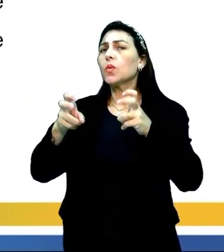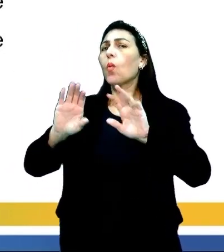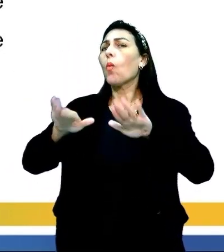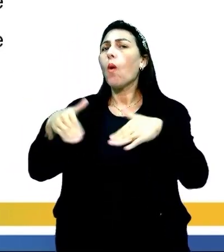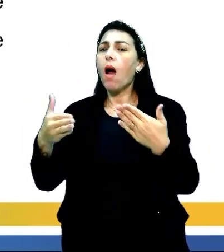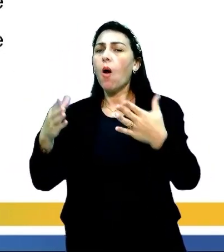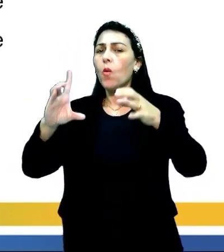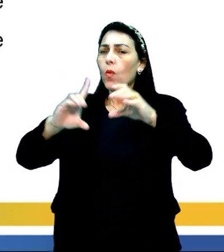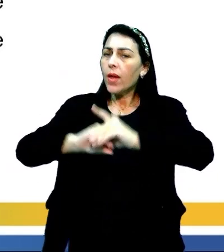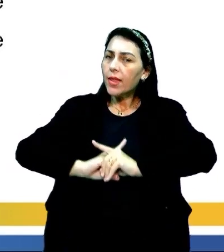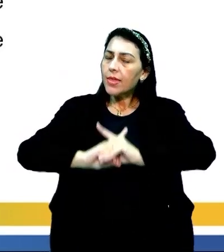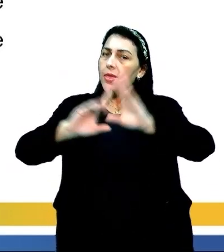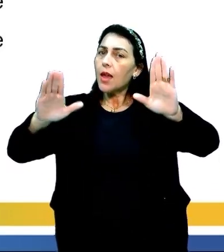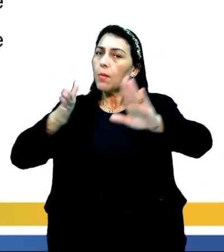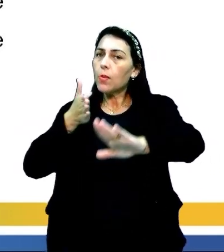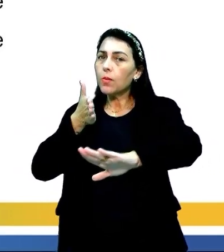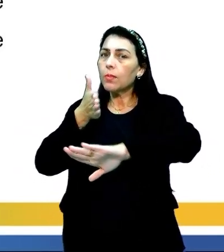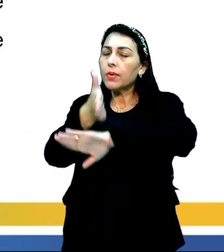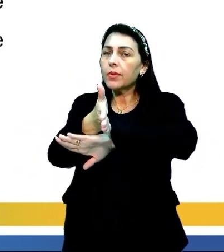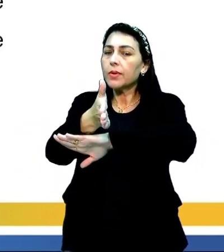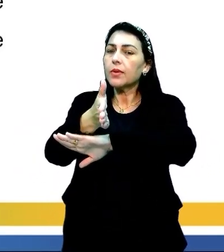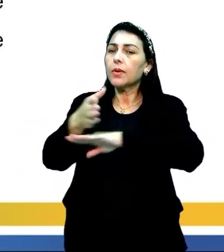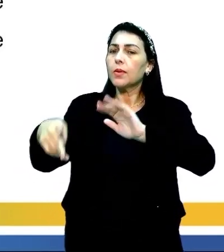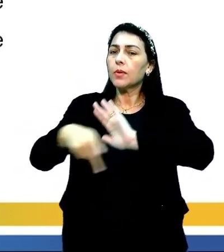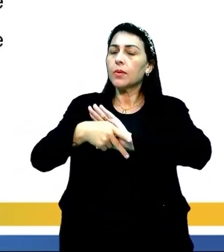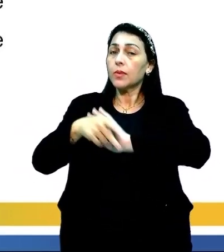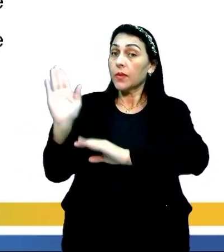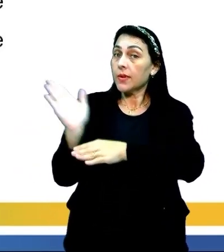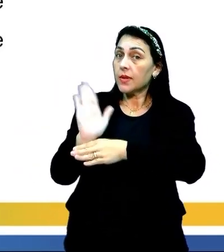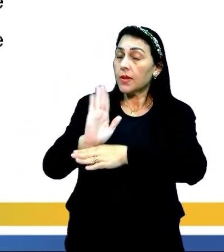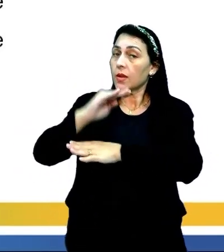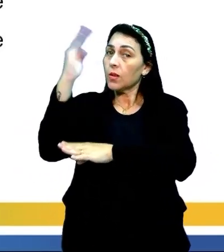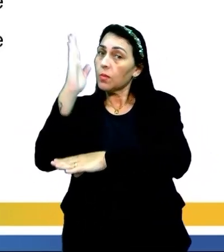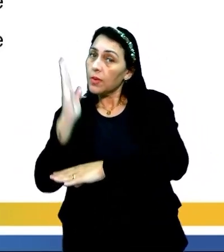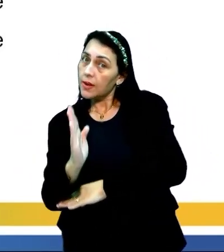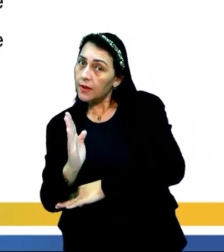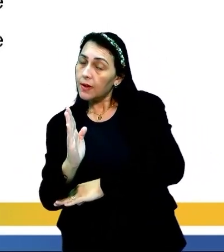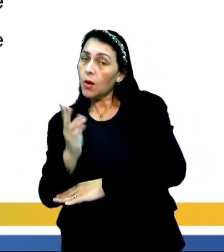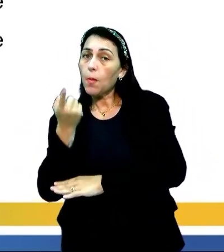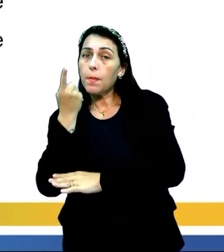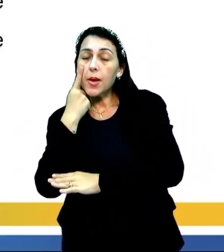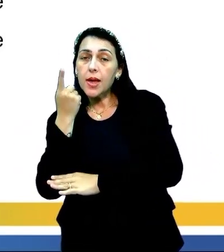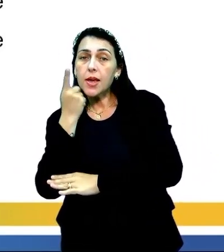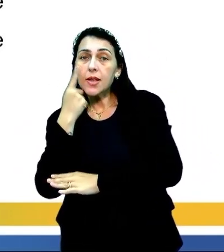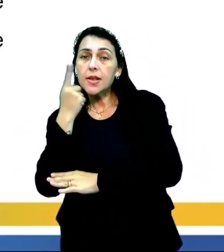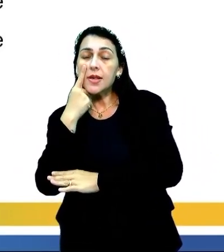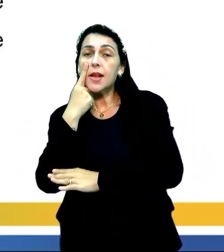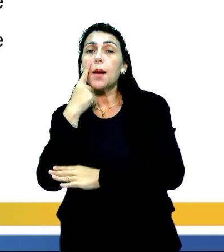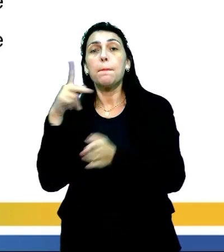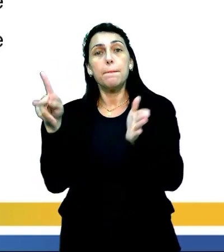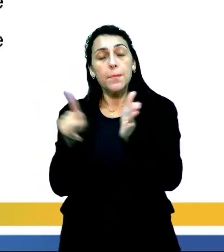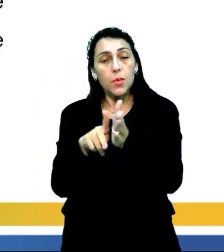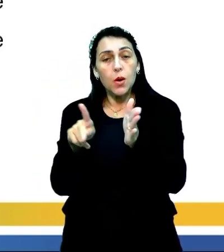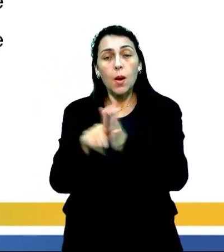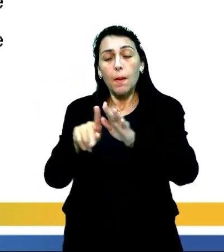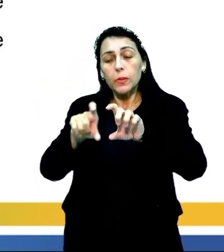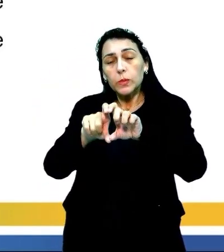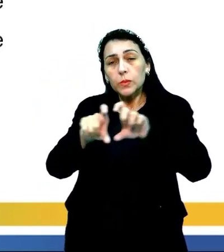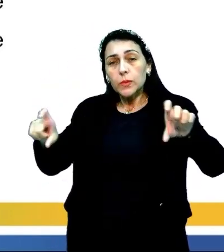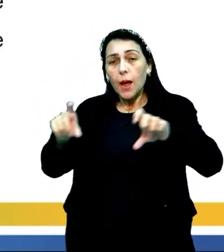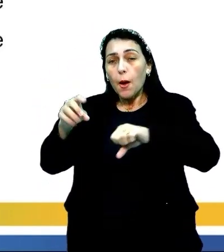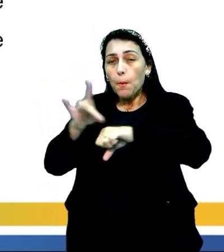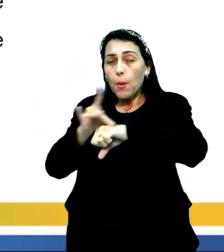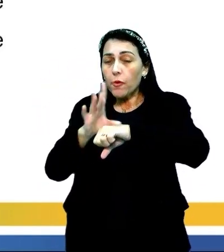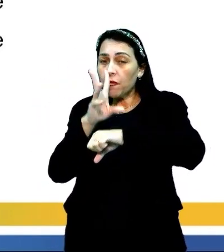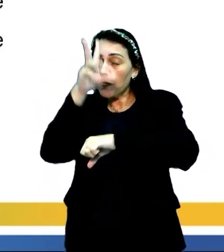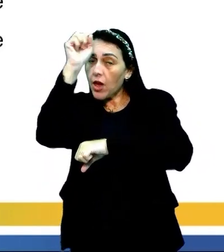da língua portuguesa sobre o seguinte tema. Observe que ele é bem específico, ele é em negrito,